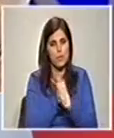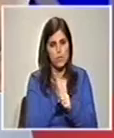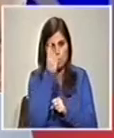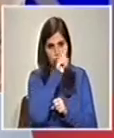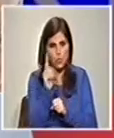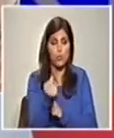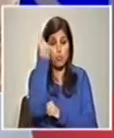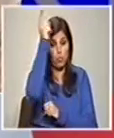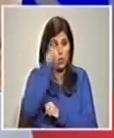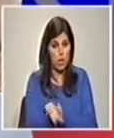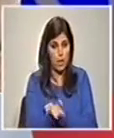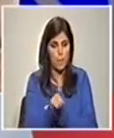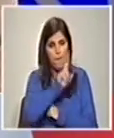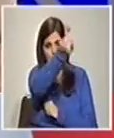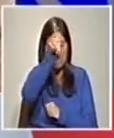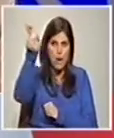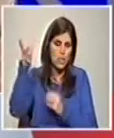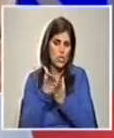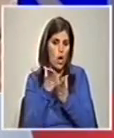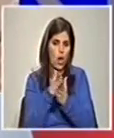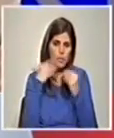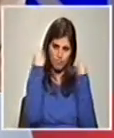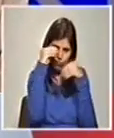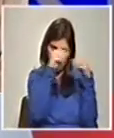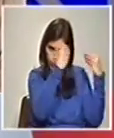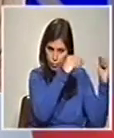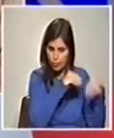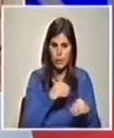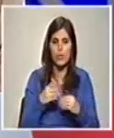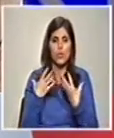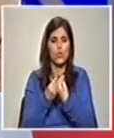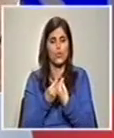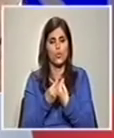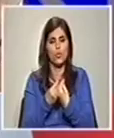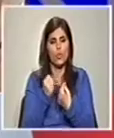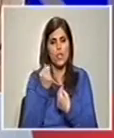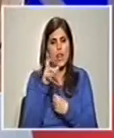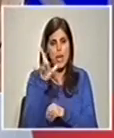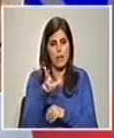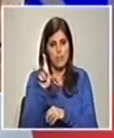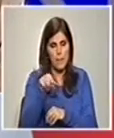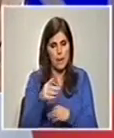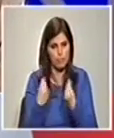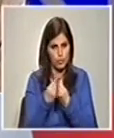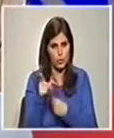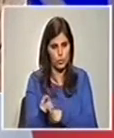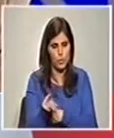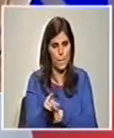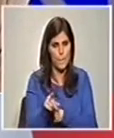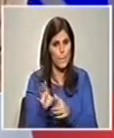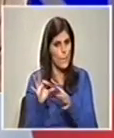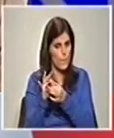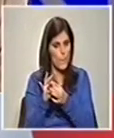um dia e, portanto, vão às escolas dar essa formação juntamente com os militares da GNR. Portanto, temos uma formação com a GNR, uma